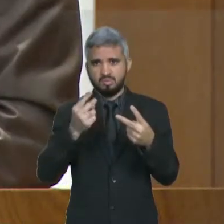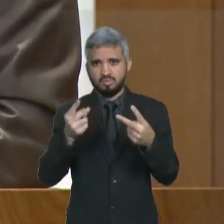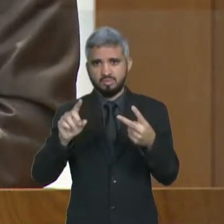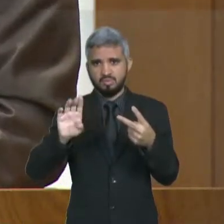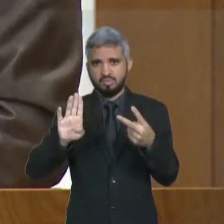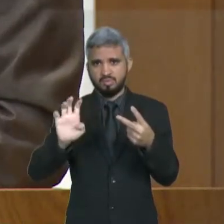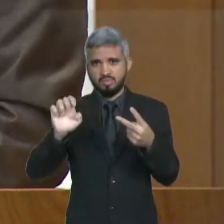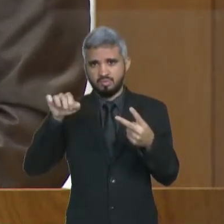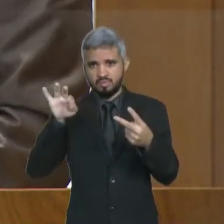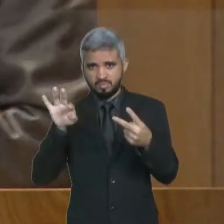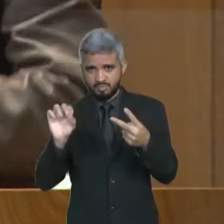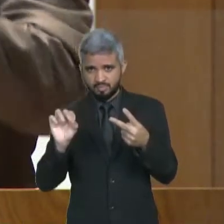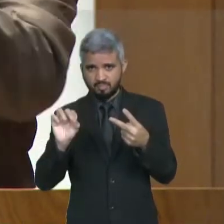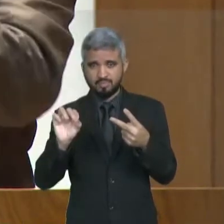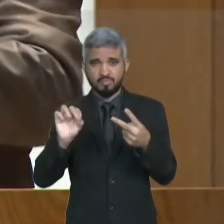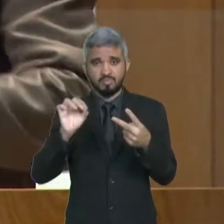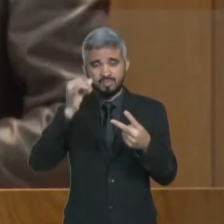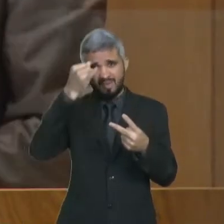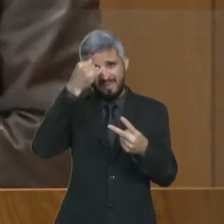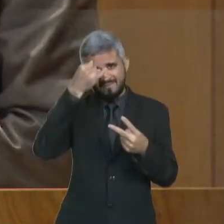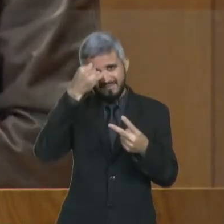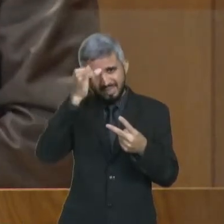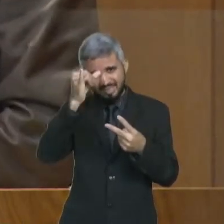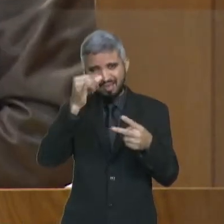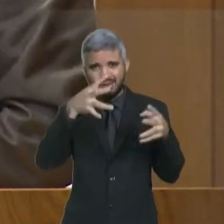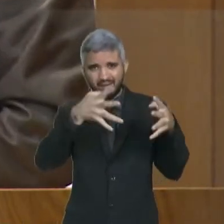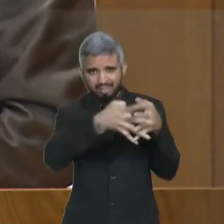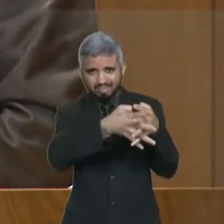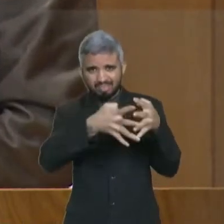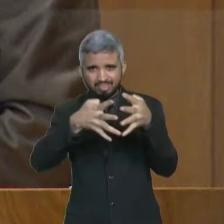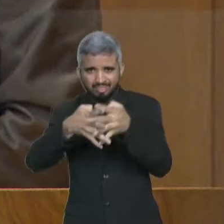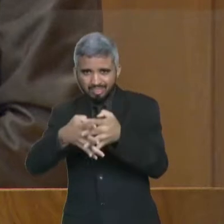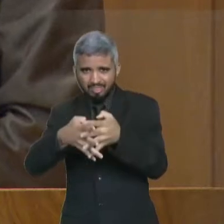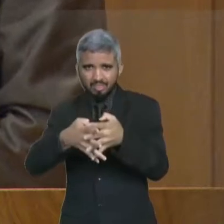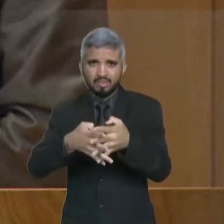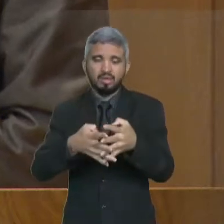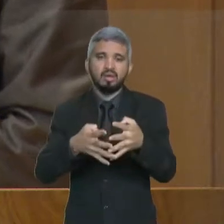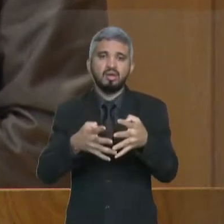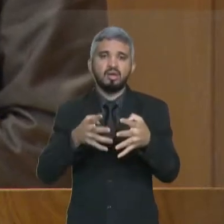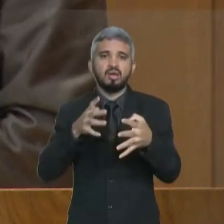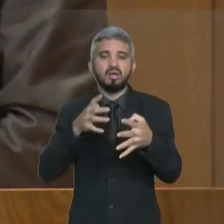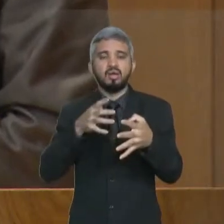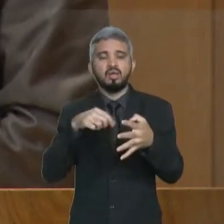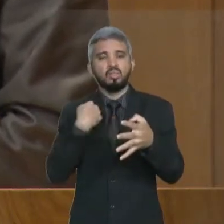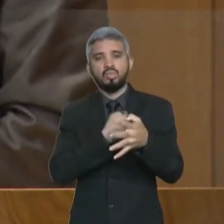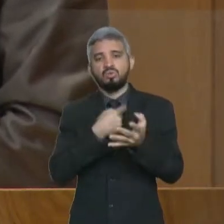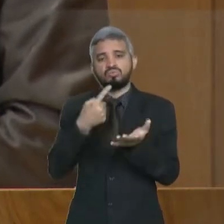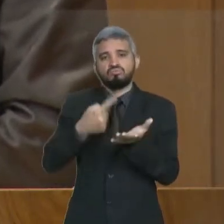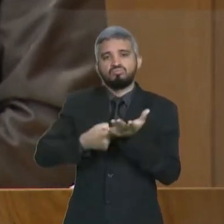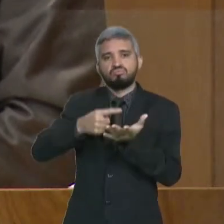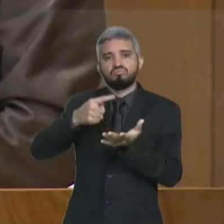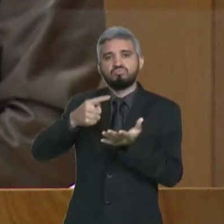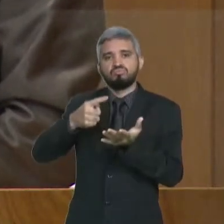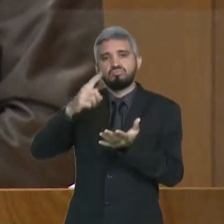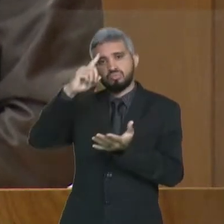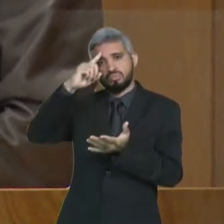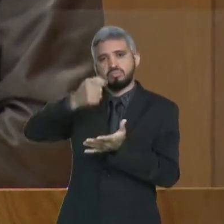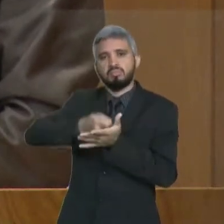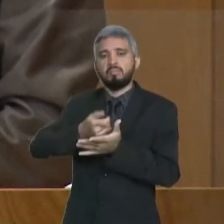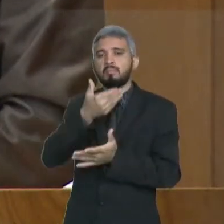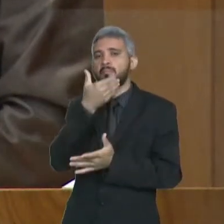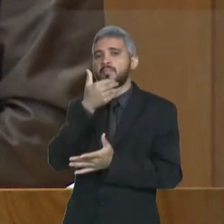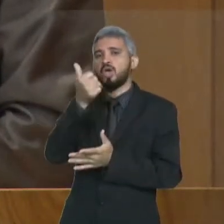eventos nós focamos apenas na segunda cidade prevista para fazer aquele